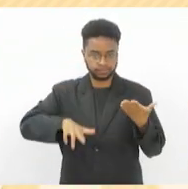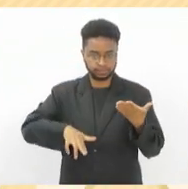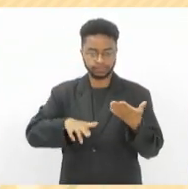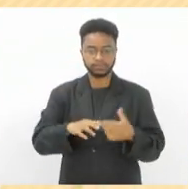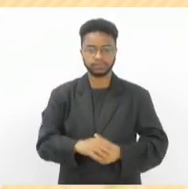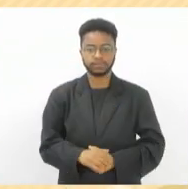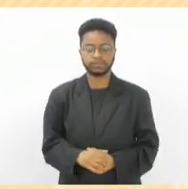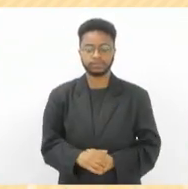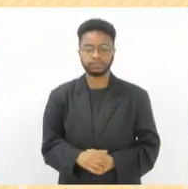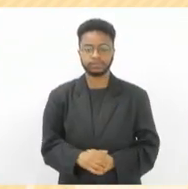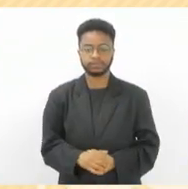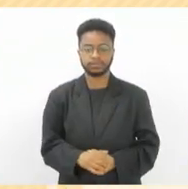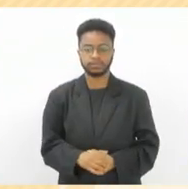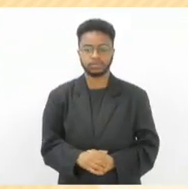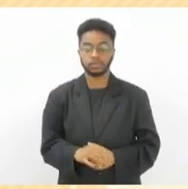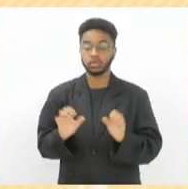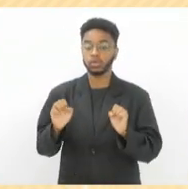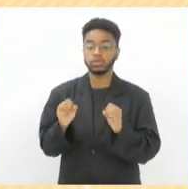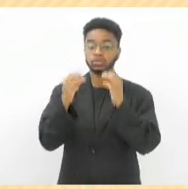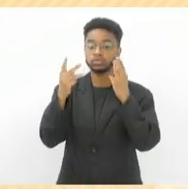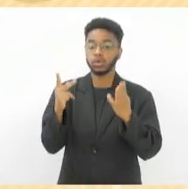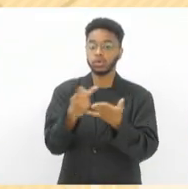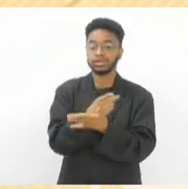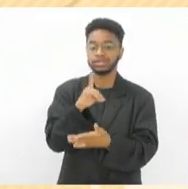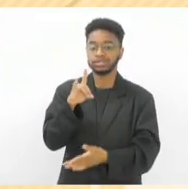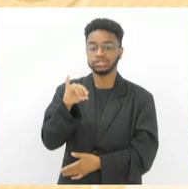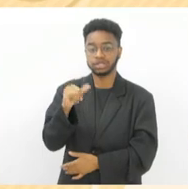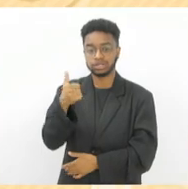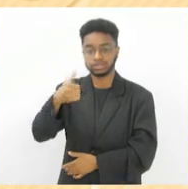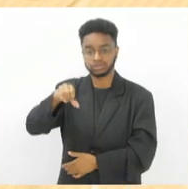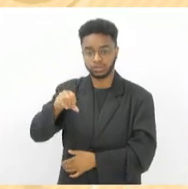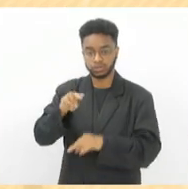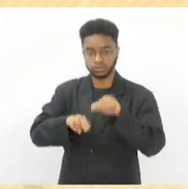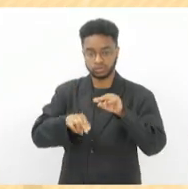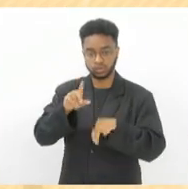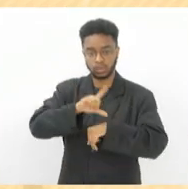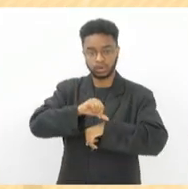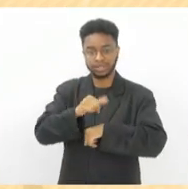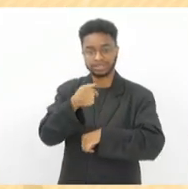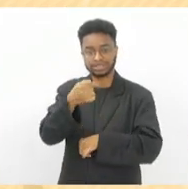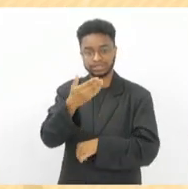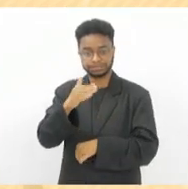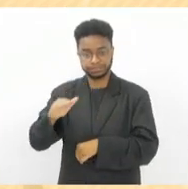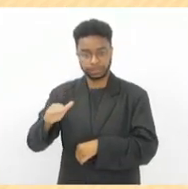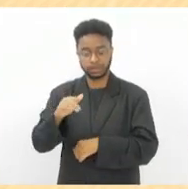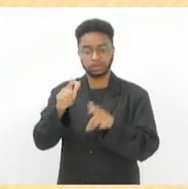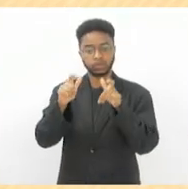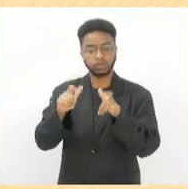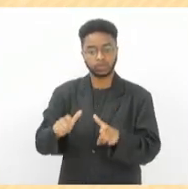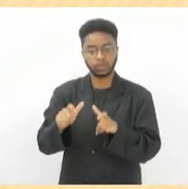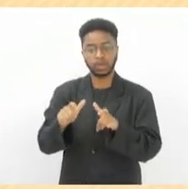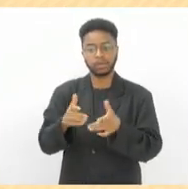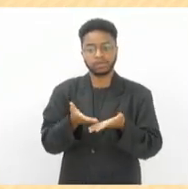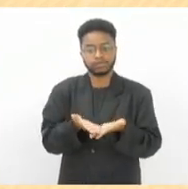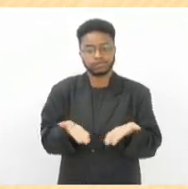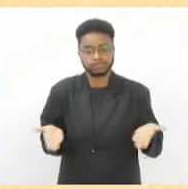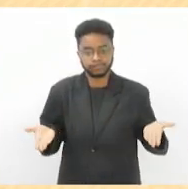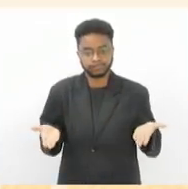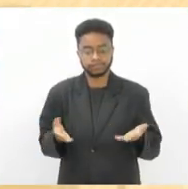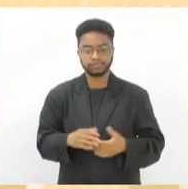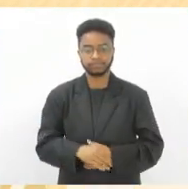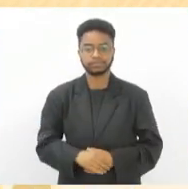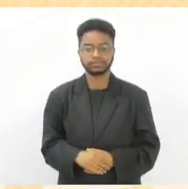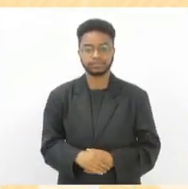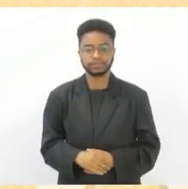e muito mais. O show acontece no dia 19 de junho, às 7h30 da noite, no Espaço Cultural Municipal Sérgio